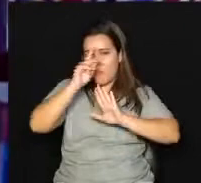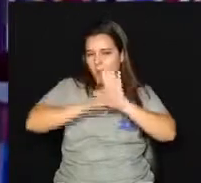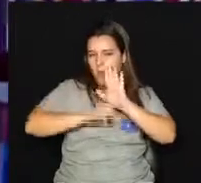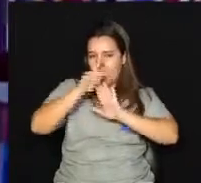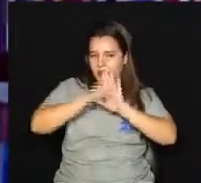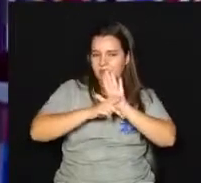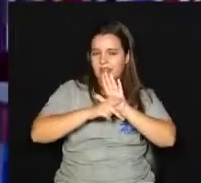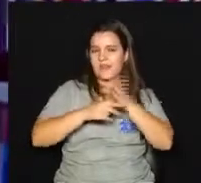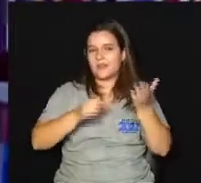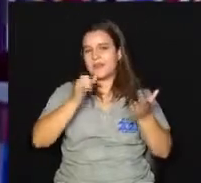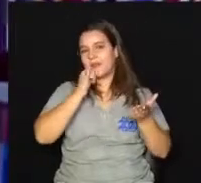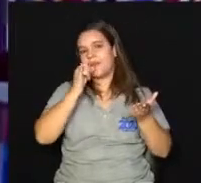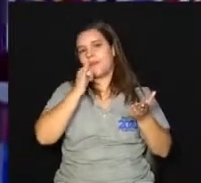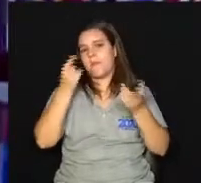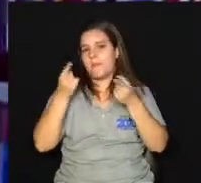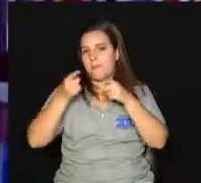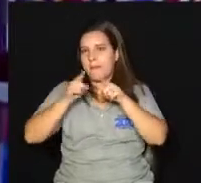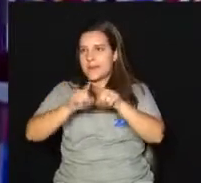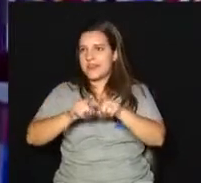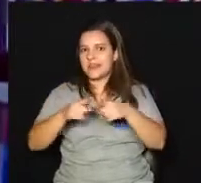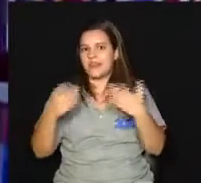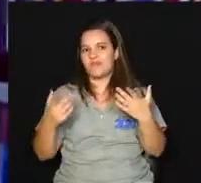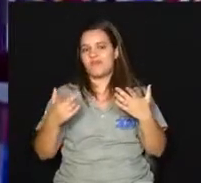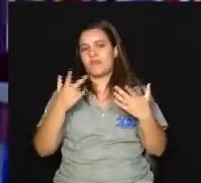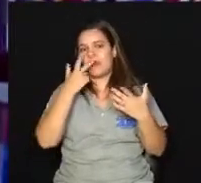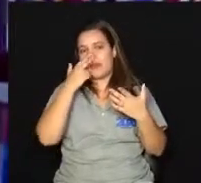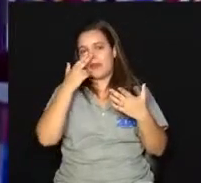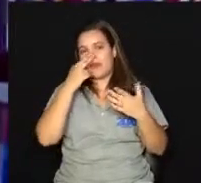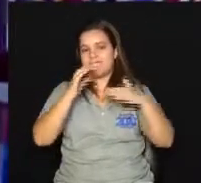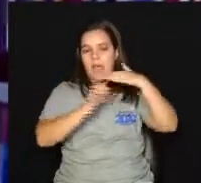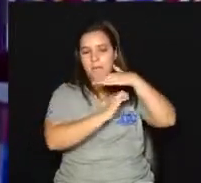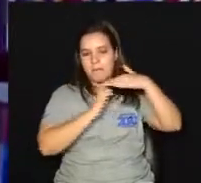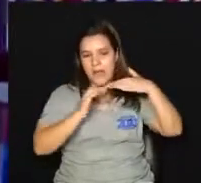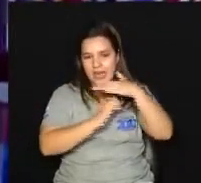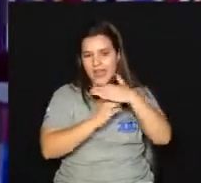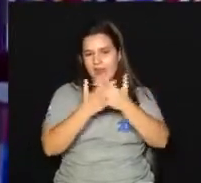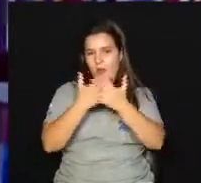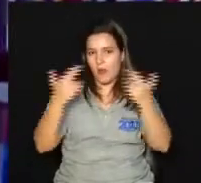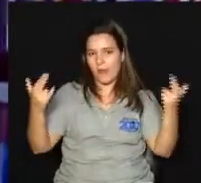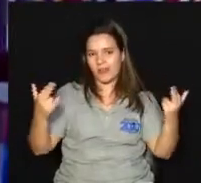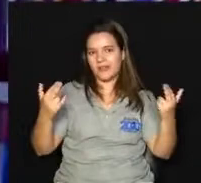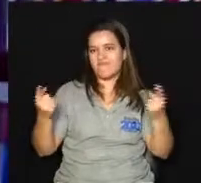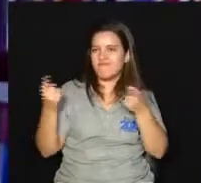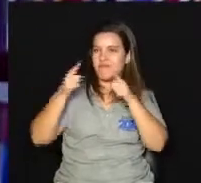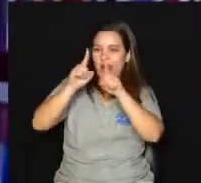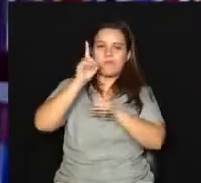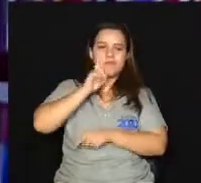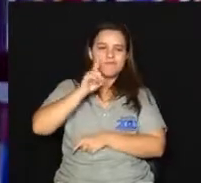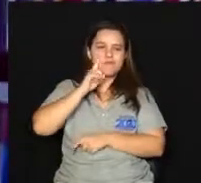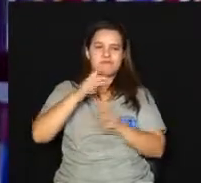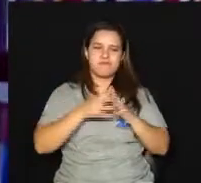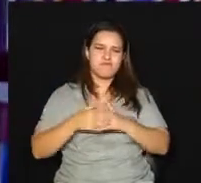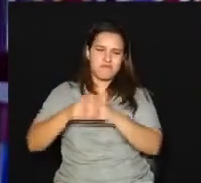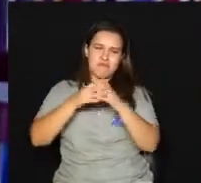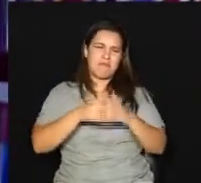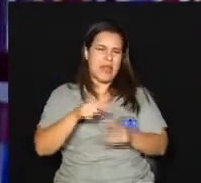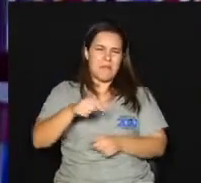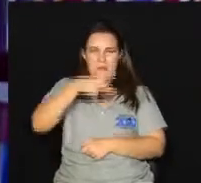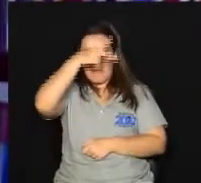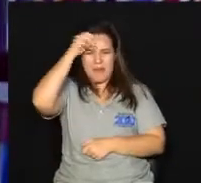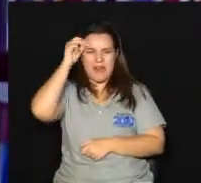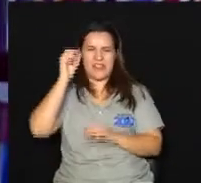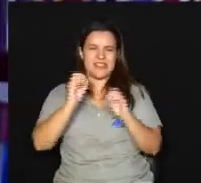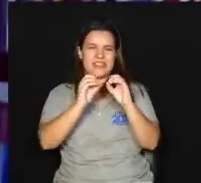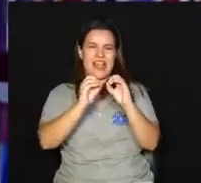de, vamos supor, de expansão de alguma empresa, mas zero,